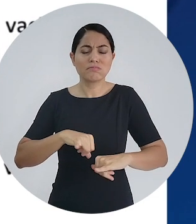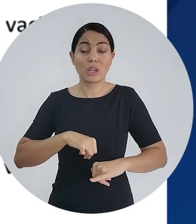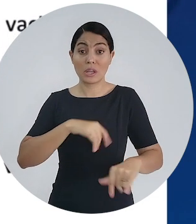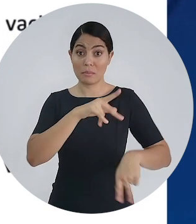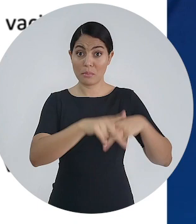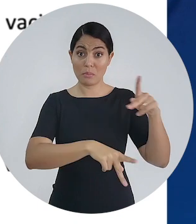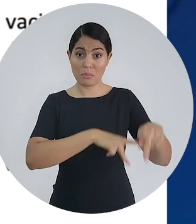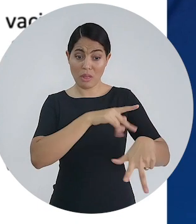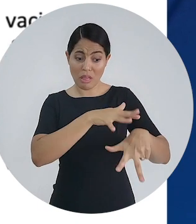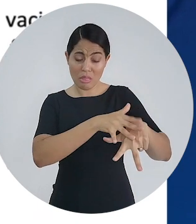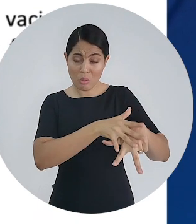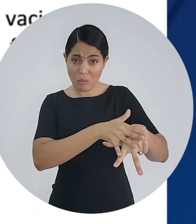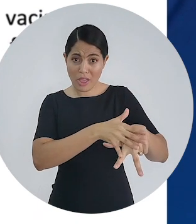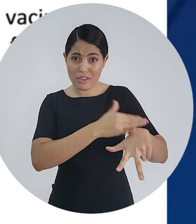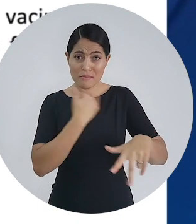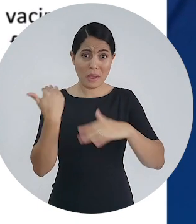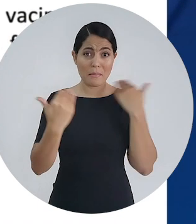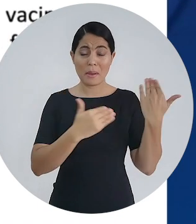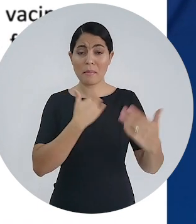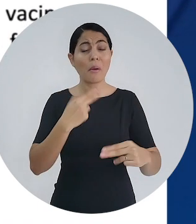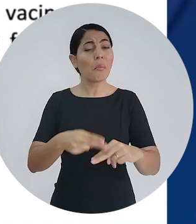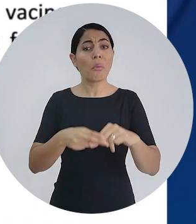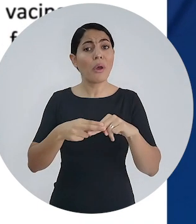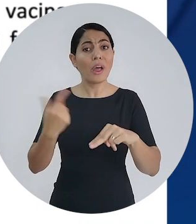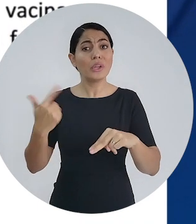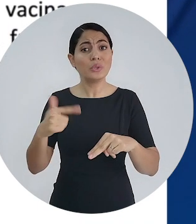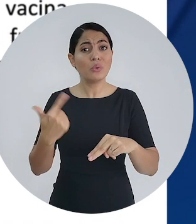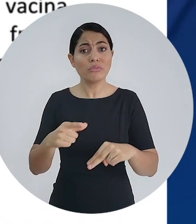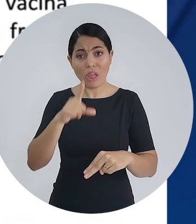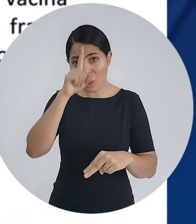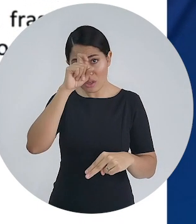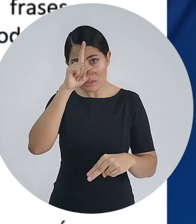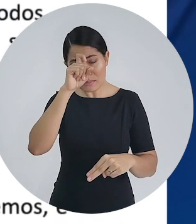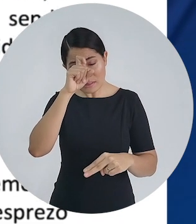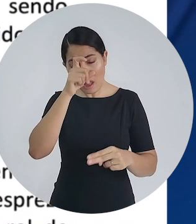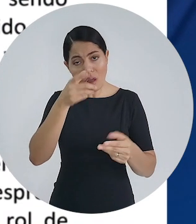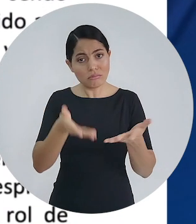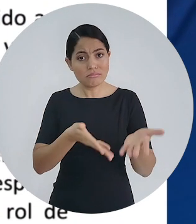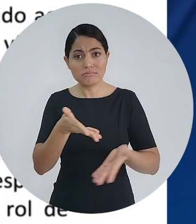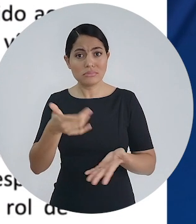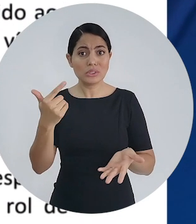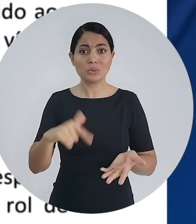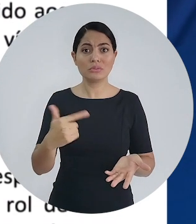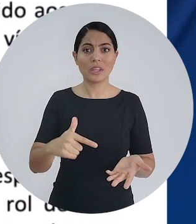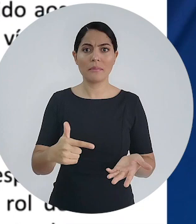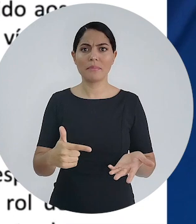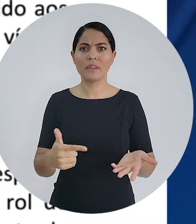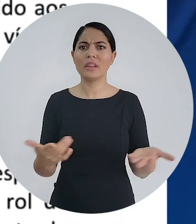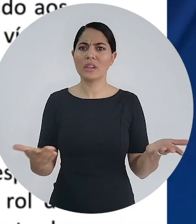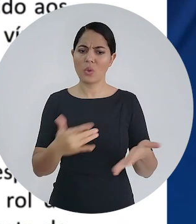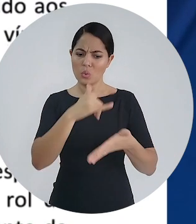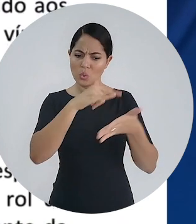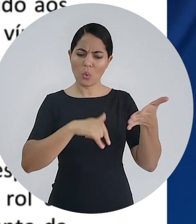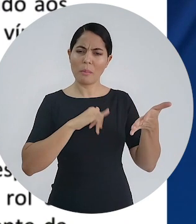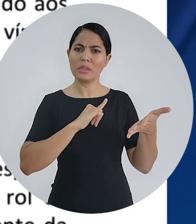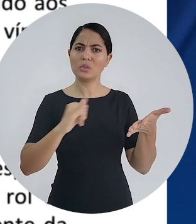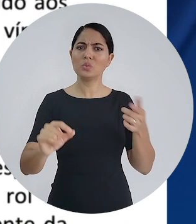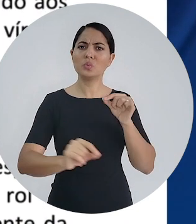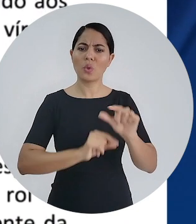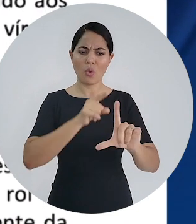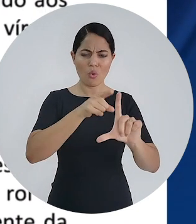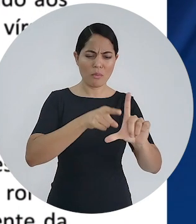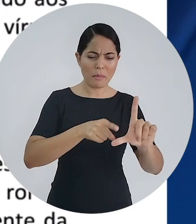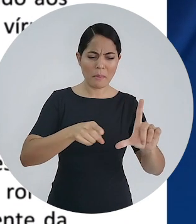morrem agonizando por falta de recursos hospitalares. Em outro trecho, o documento ressalta que é hora de estancar a escalada da